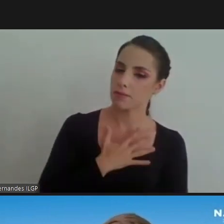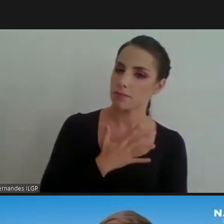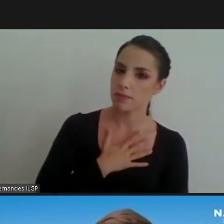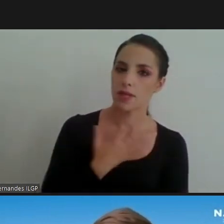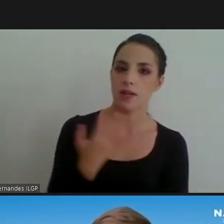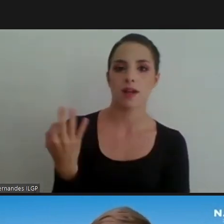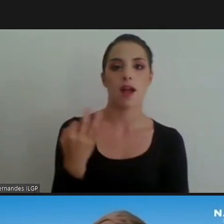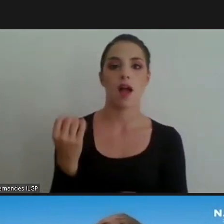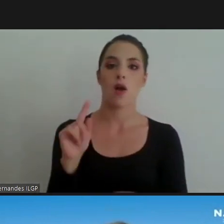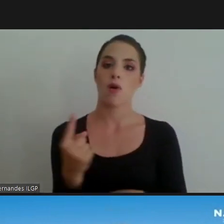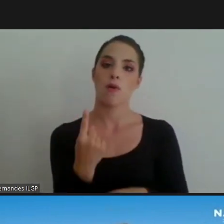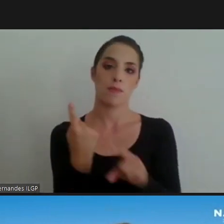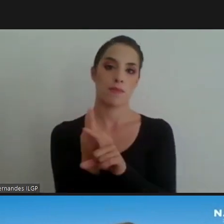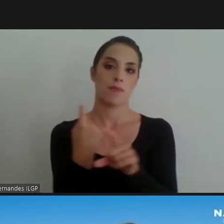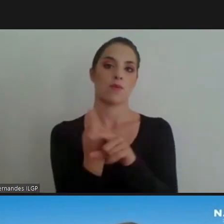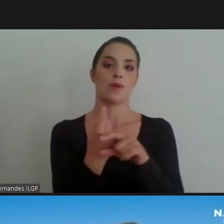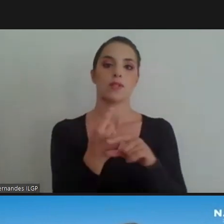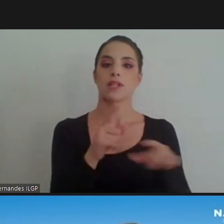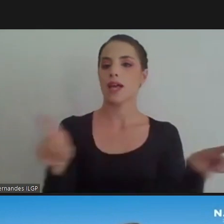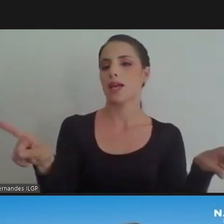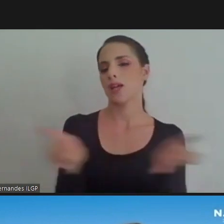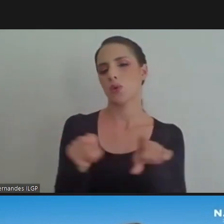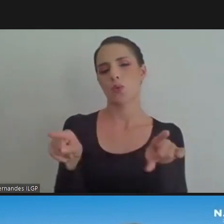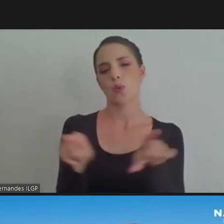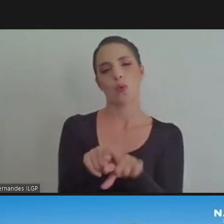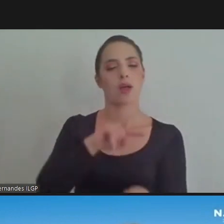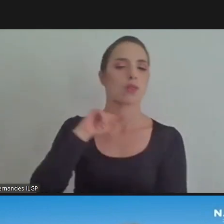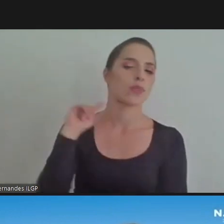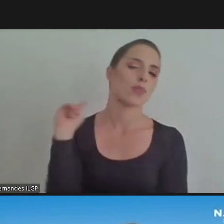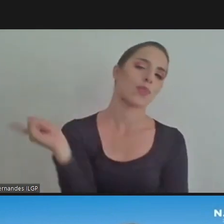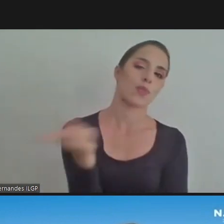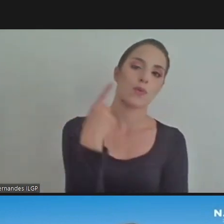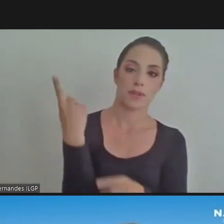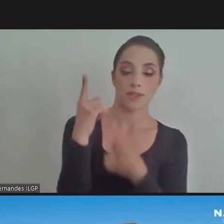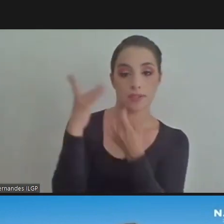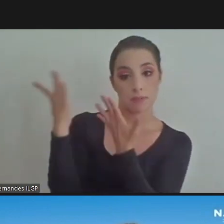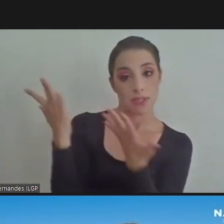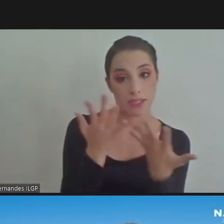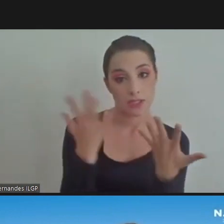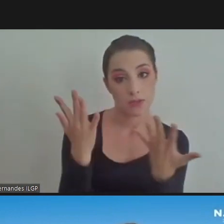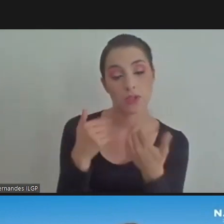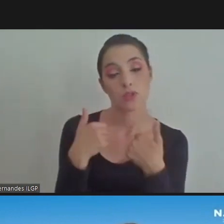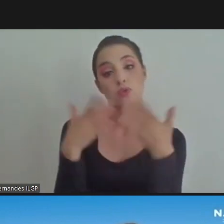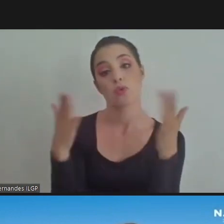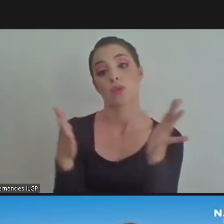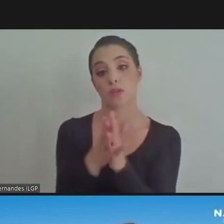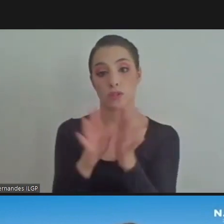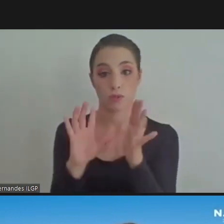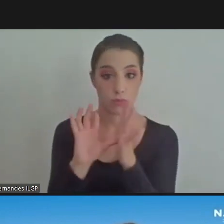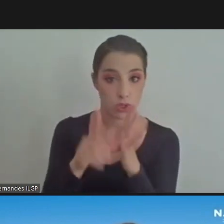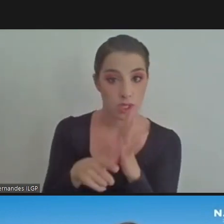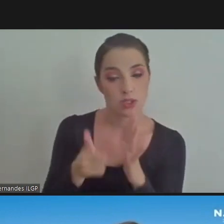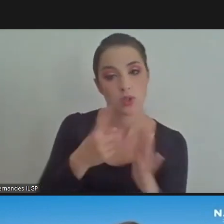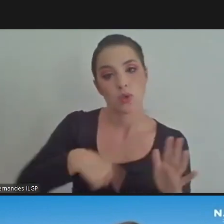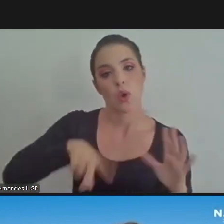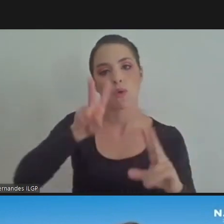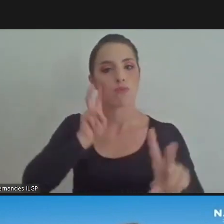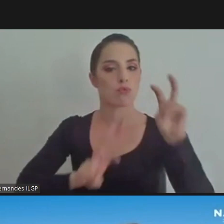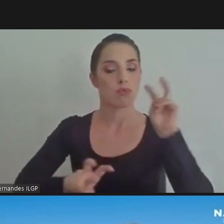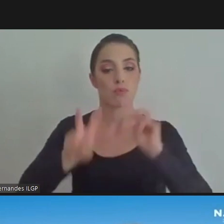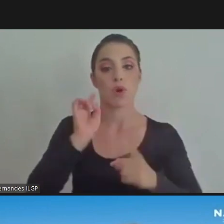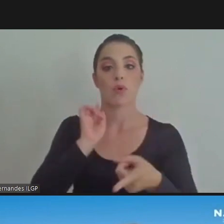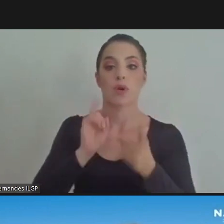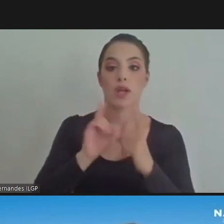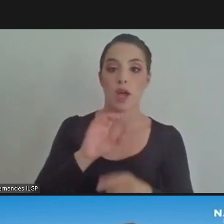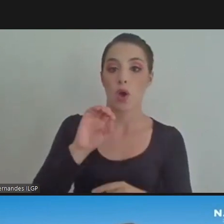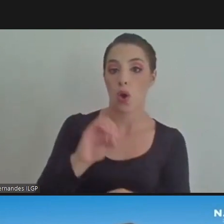denominador comum em todas estas apresentações, em todos estes projetos que fomos aqui ouvindo, que é o ODS 17,